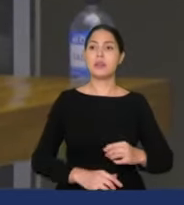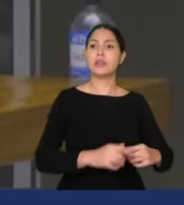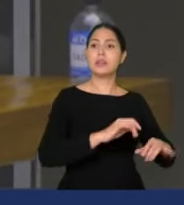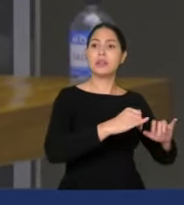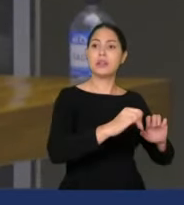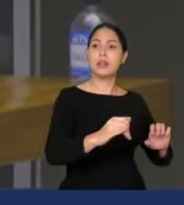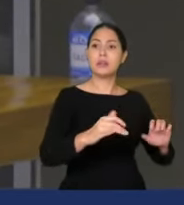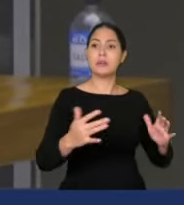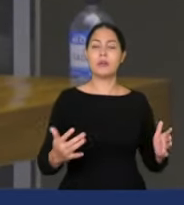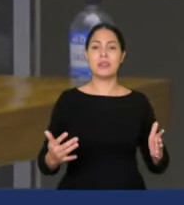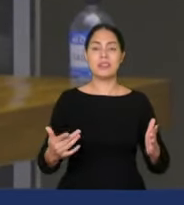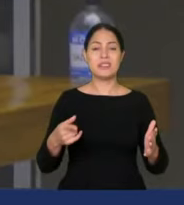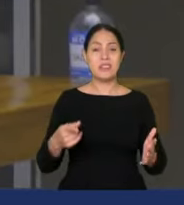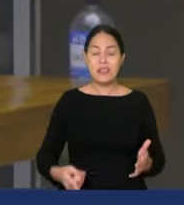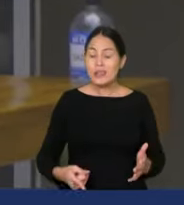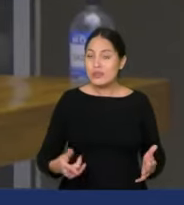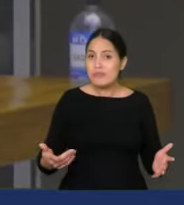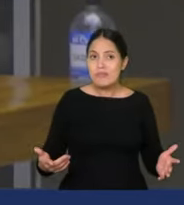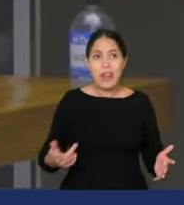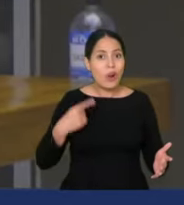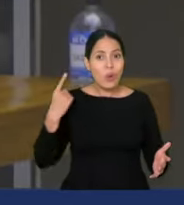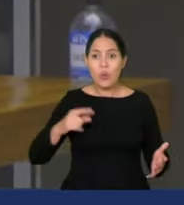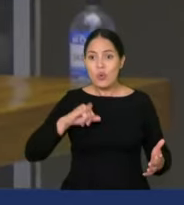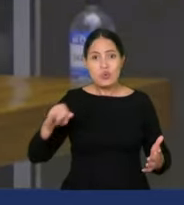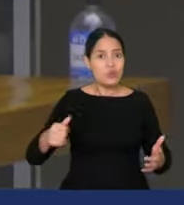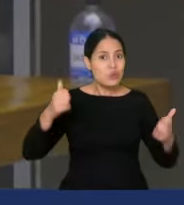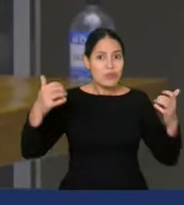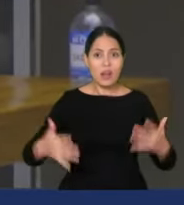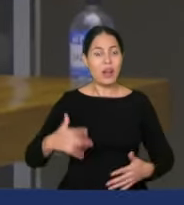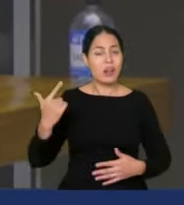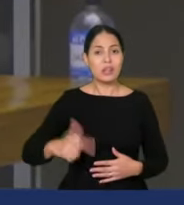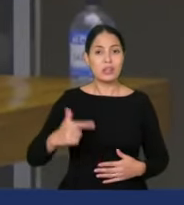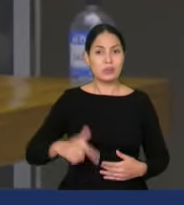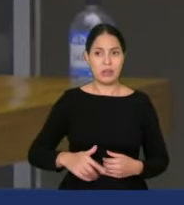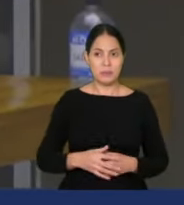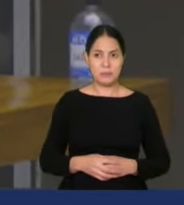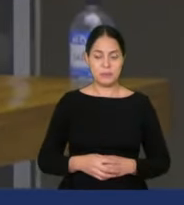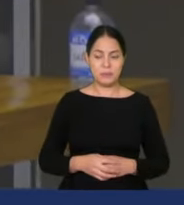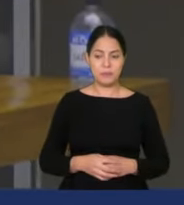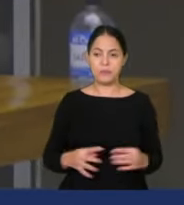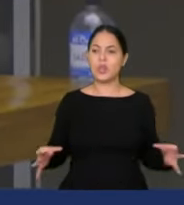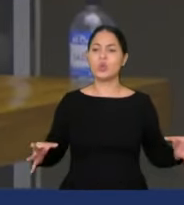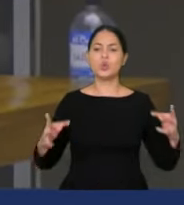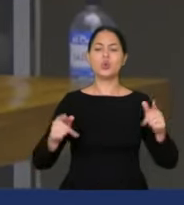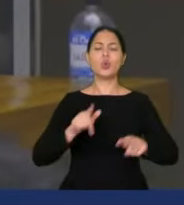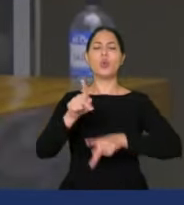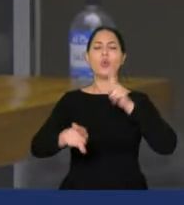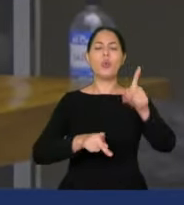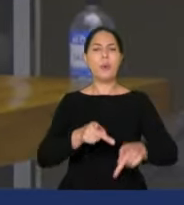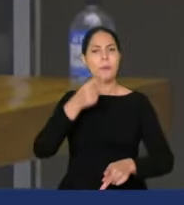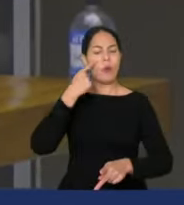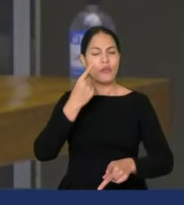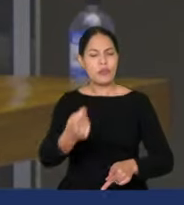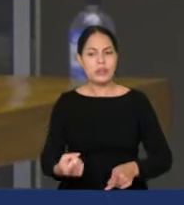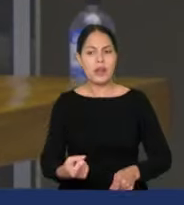injustificável. Enquanto escassez para tudo que interessa ao povo, que está aí passando